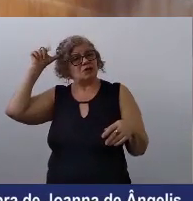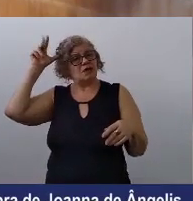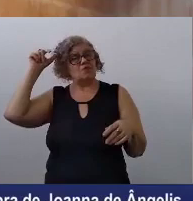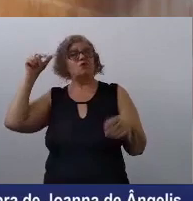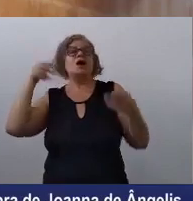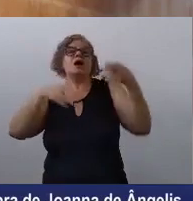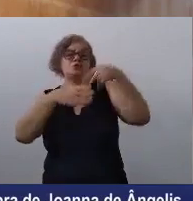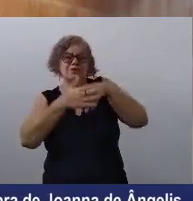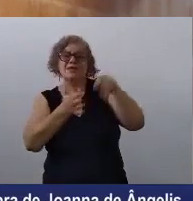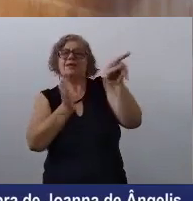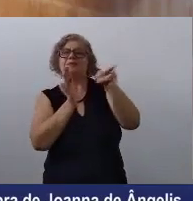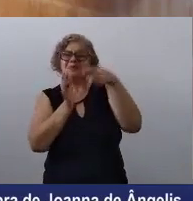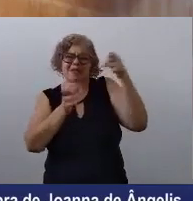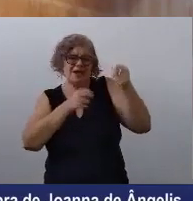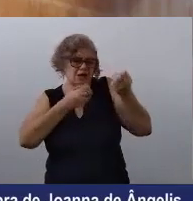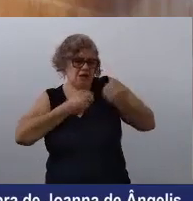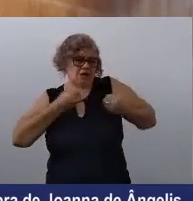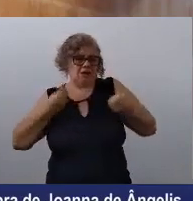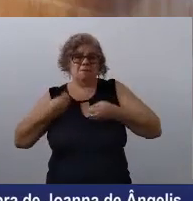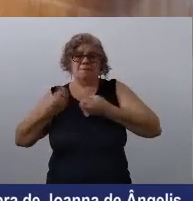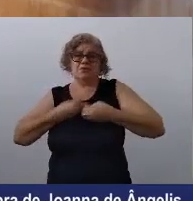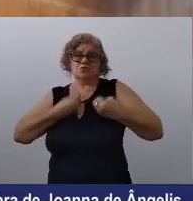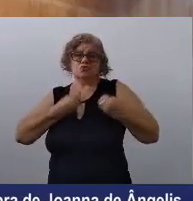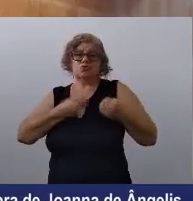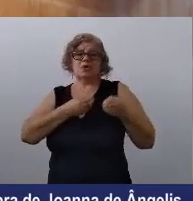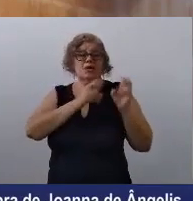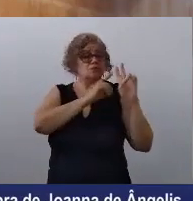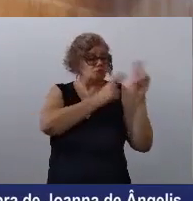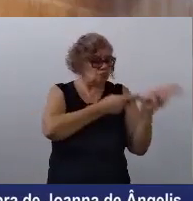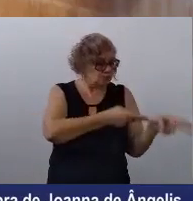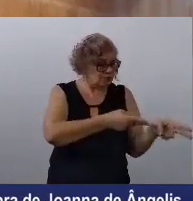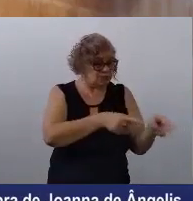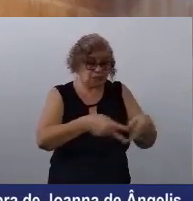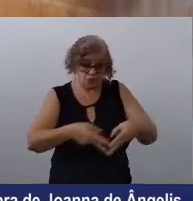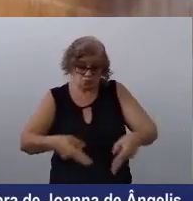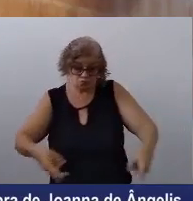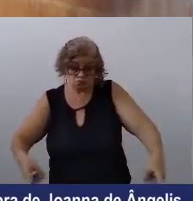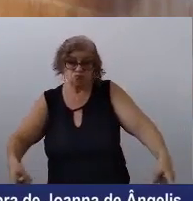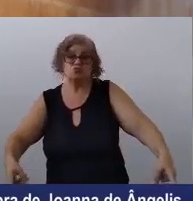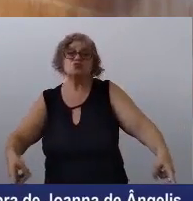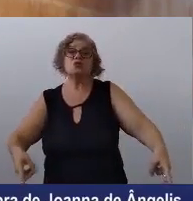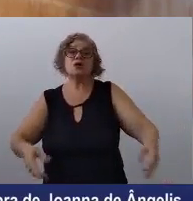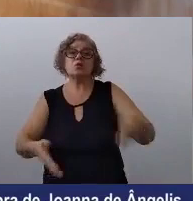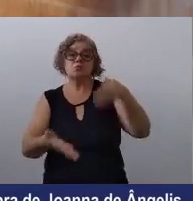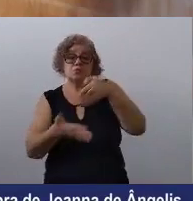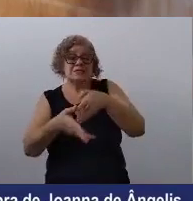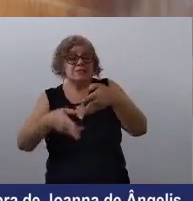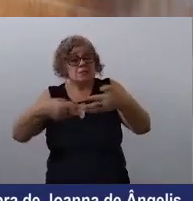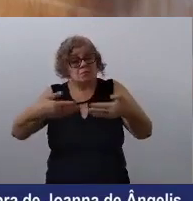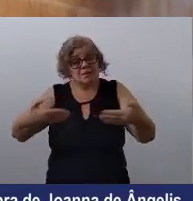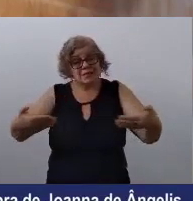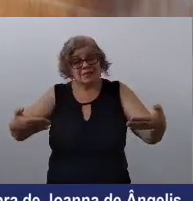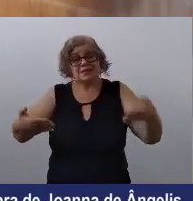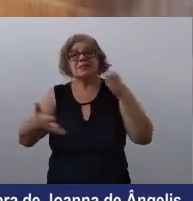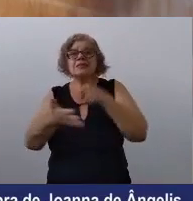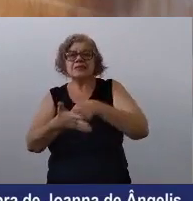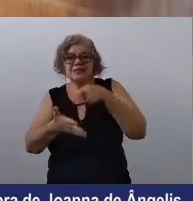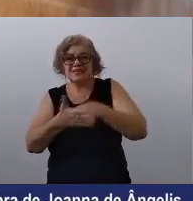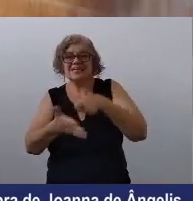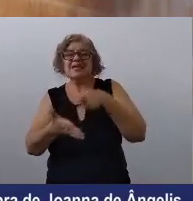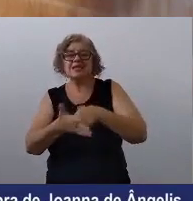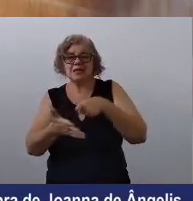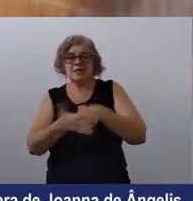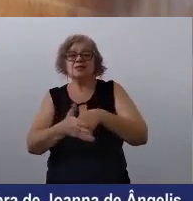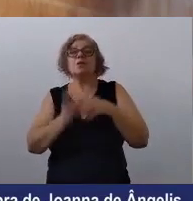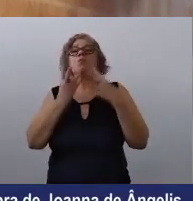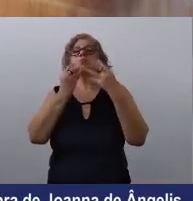a martirizava. Dormia no chão batido, tendo um toco de madeira como travesseiro. E muitas